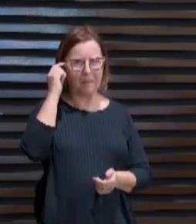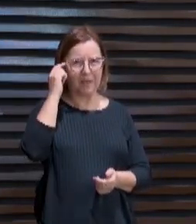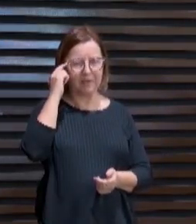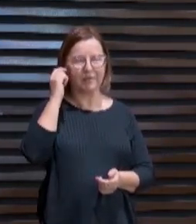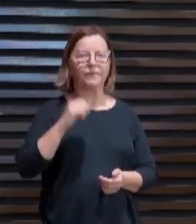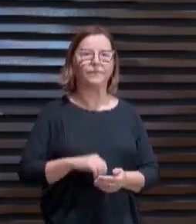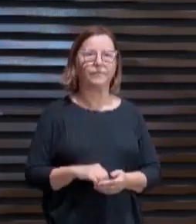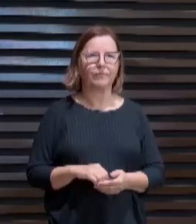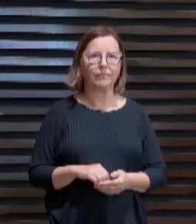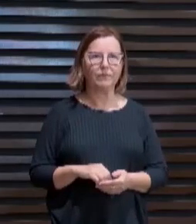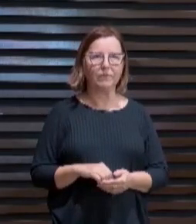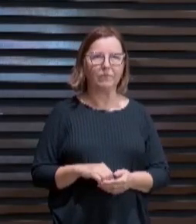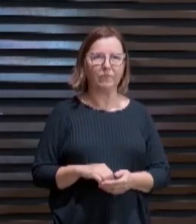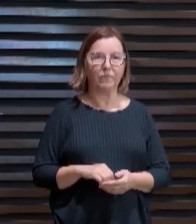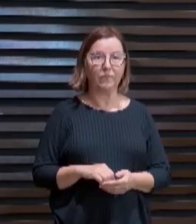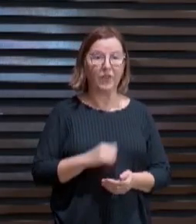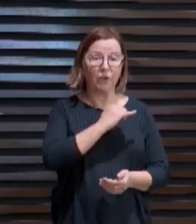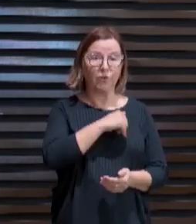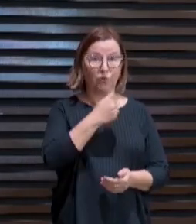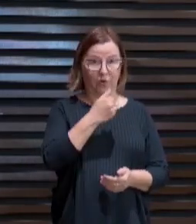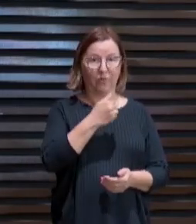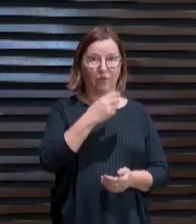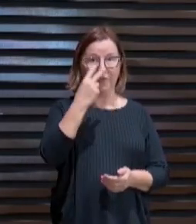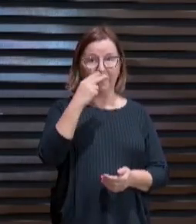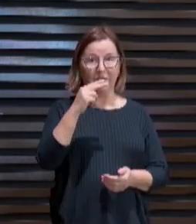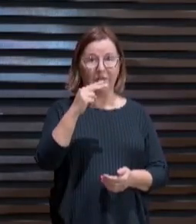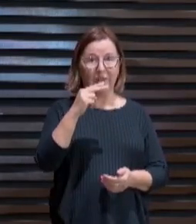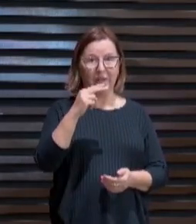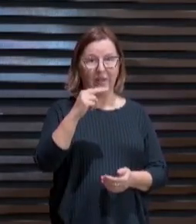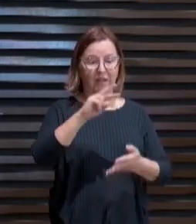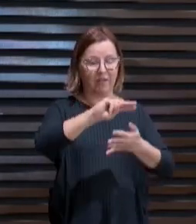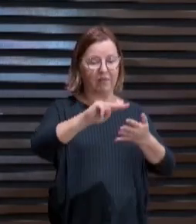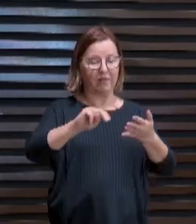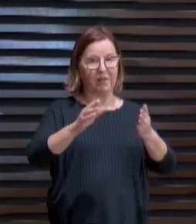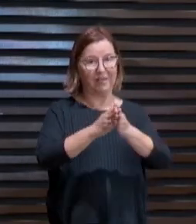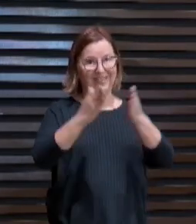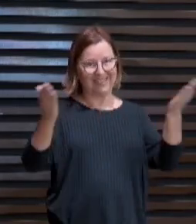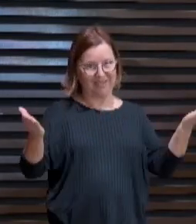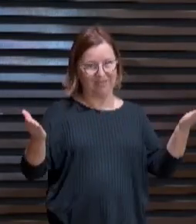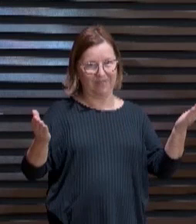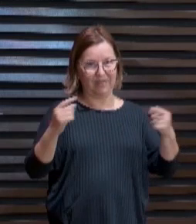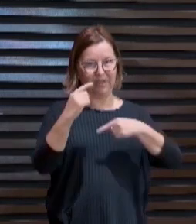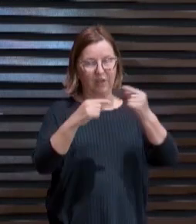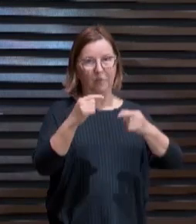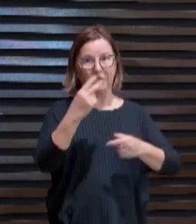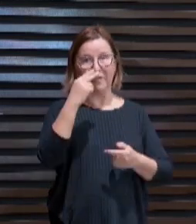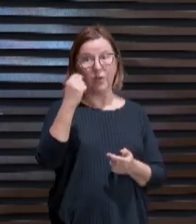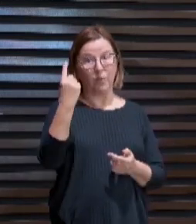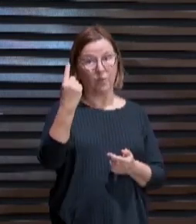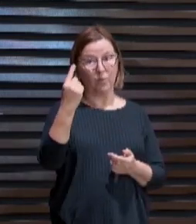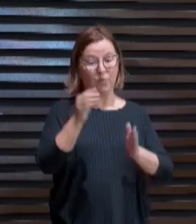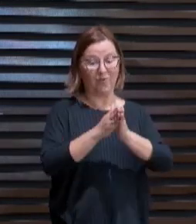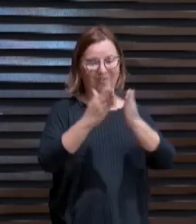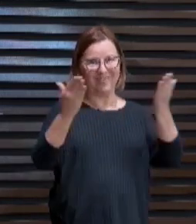vê vários livros, muitos livros, ele fala de vários, e depois ele vê um, que é chamado